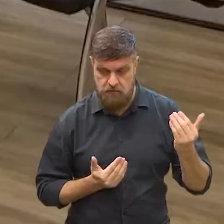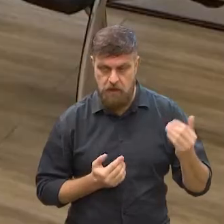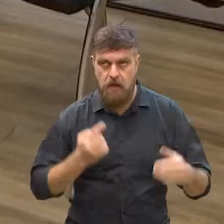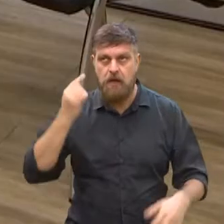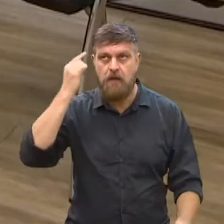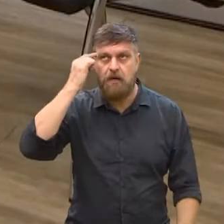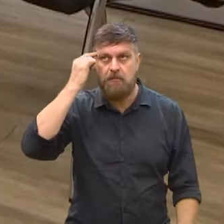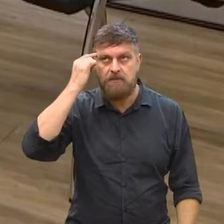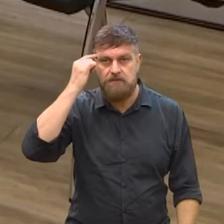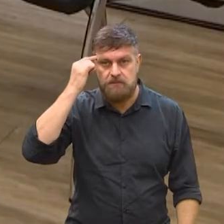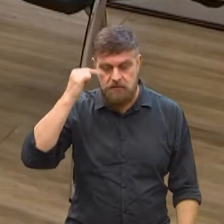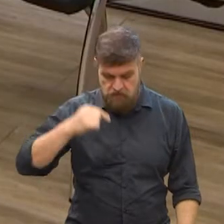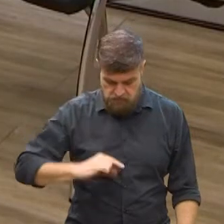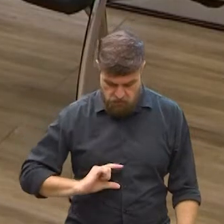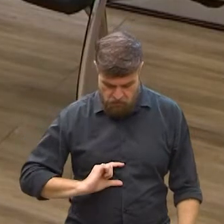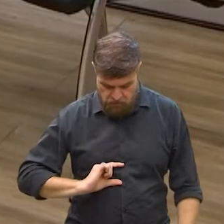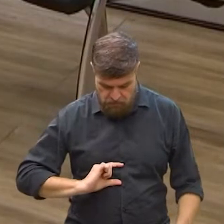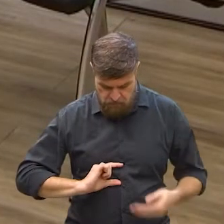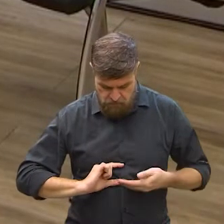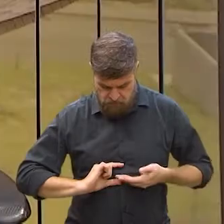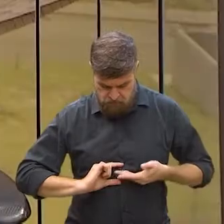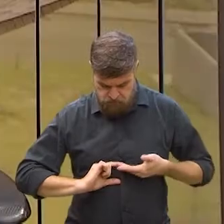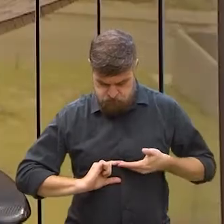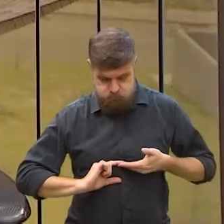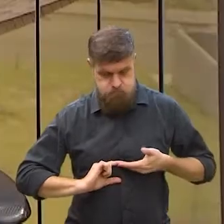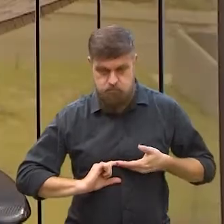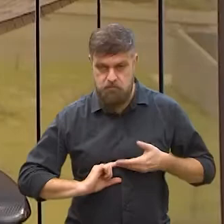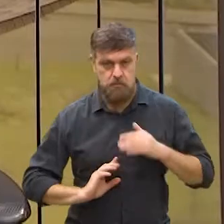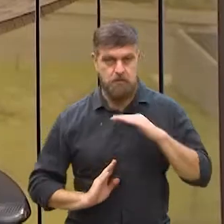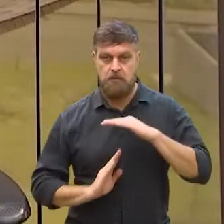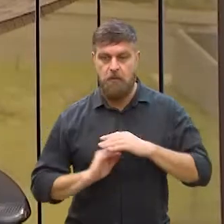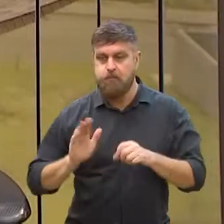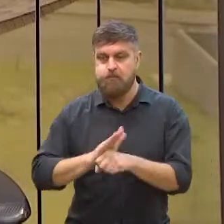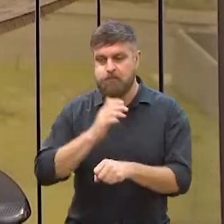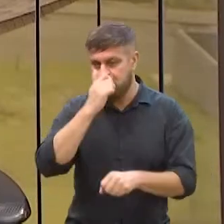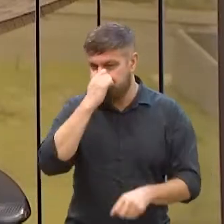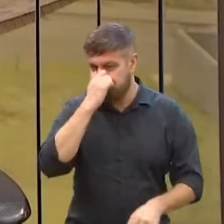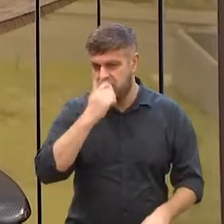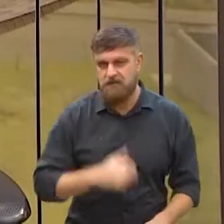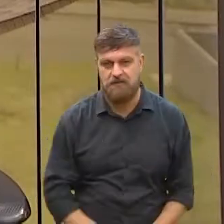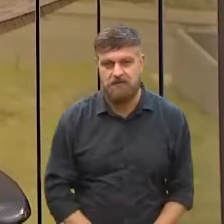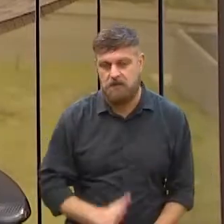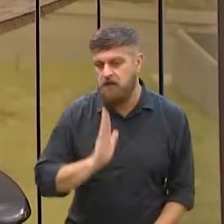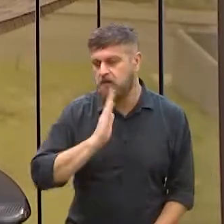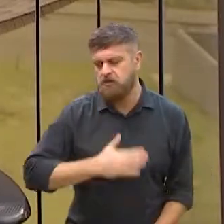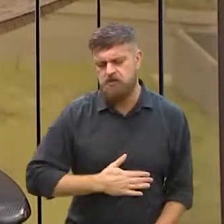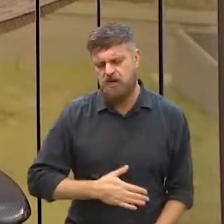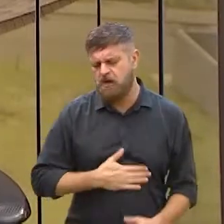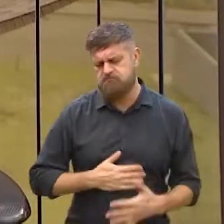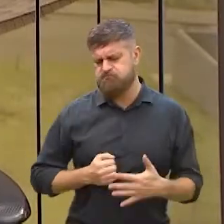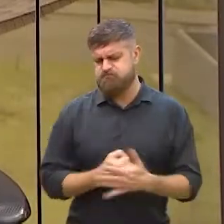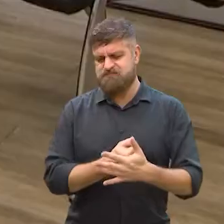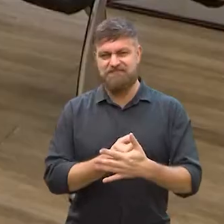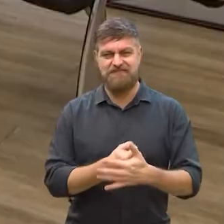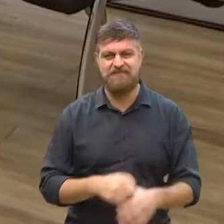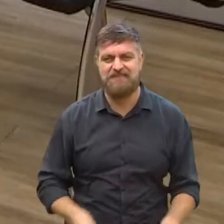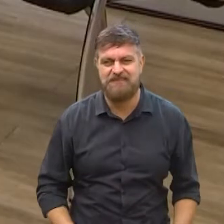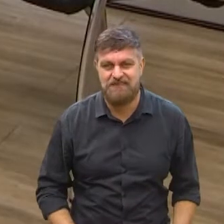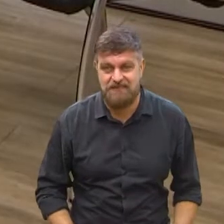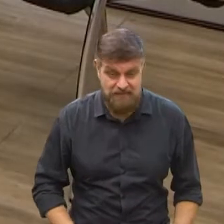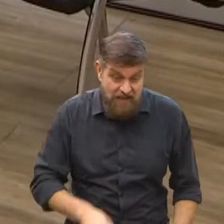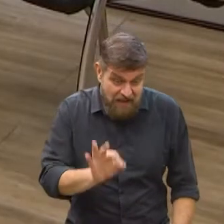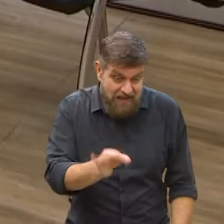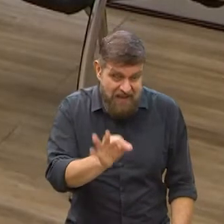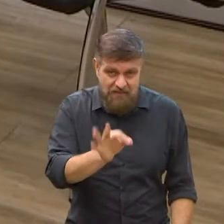Eu falo, meu copinho encheu. A turma dá risada, fala, meu copinho encheu. Já tô satisfeita, sabe? E